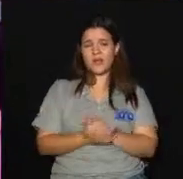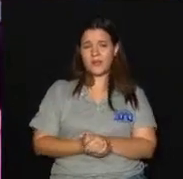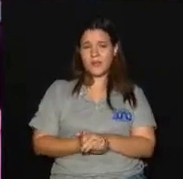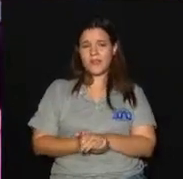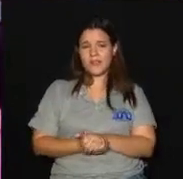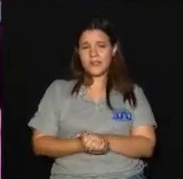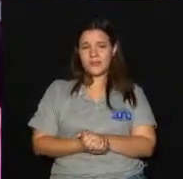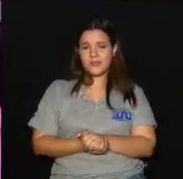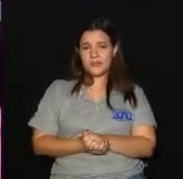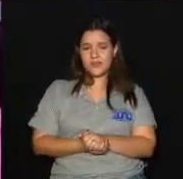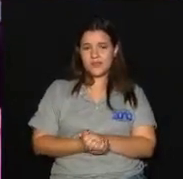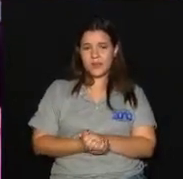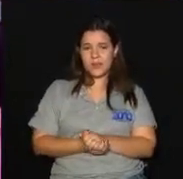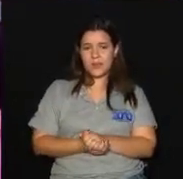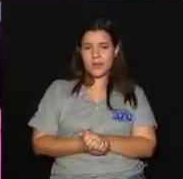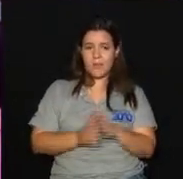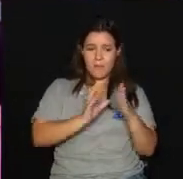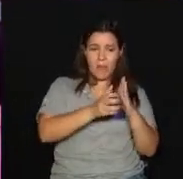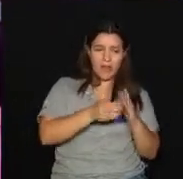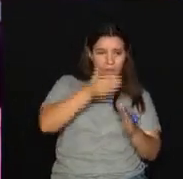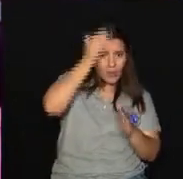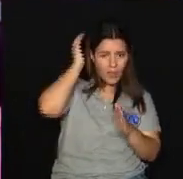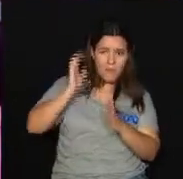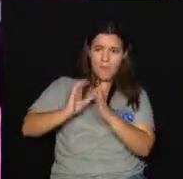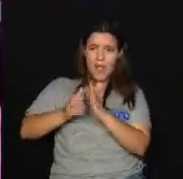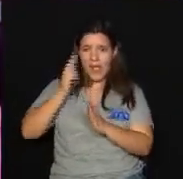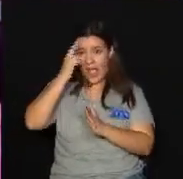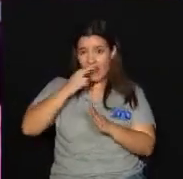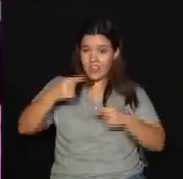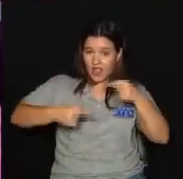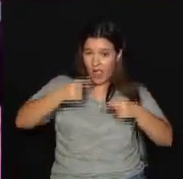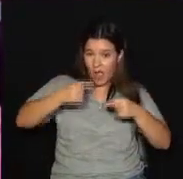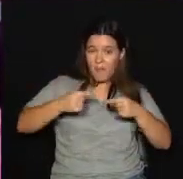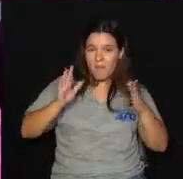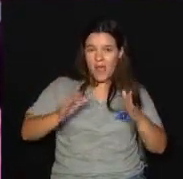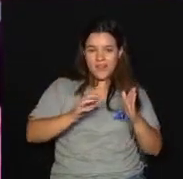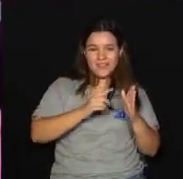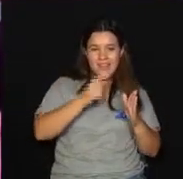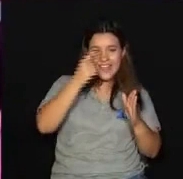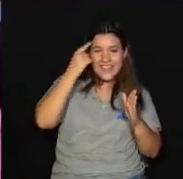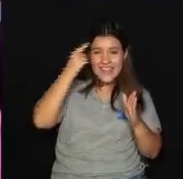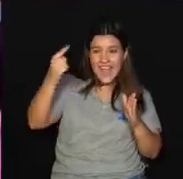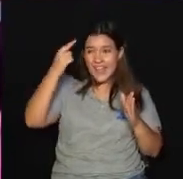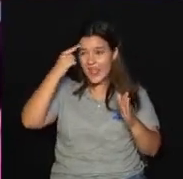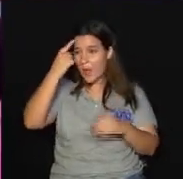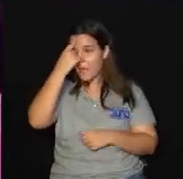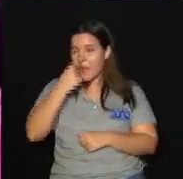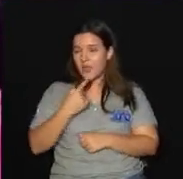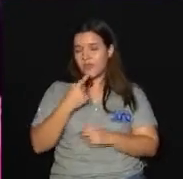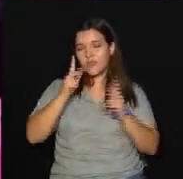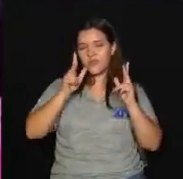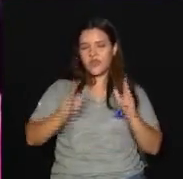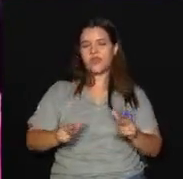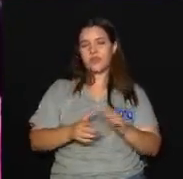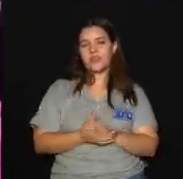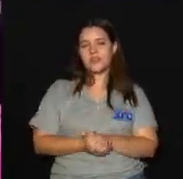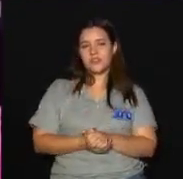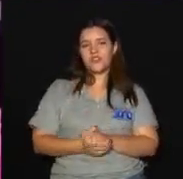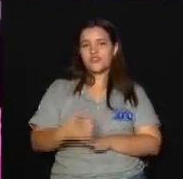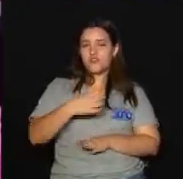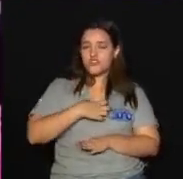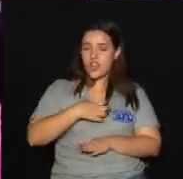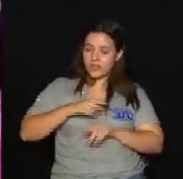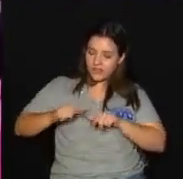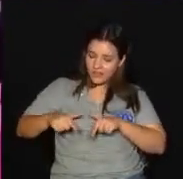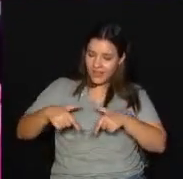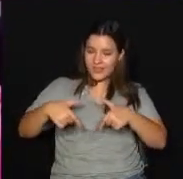eles, vamos dizer assim, participam do mesmo campo ideológico, da mesma forma de